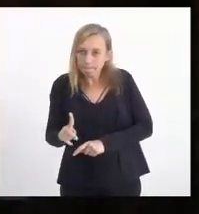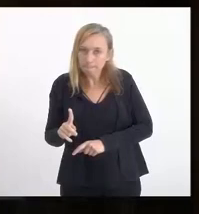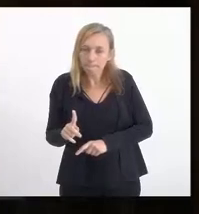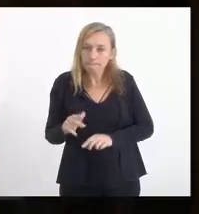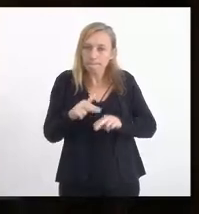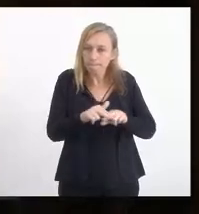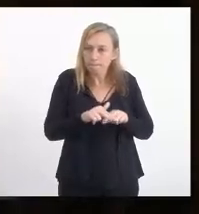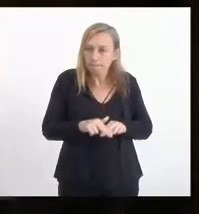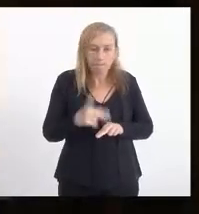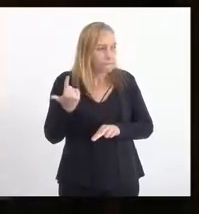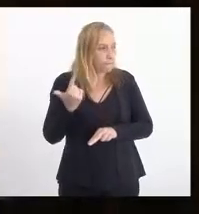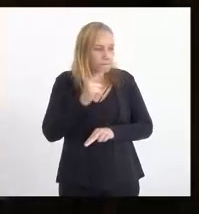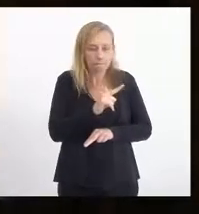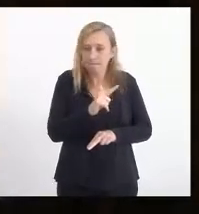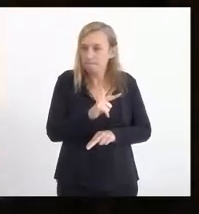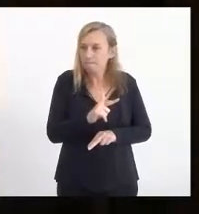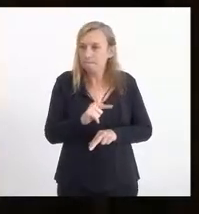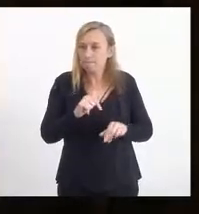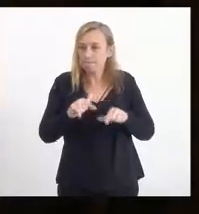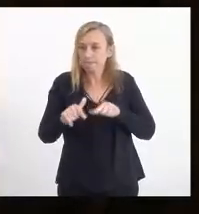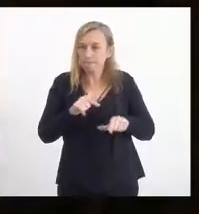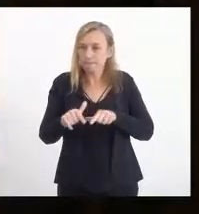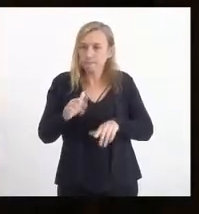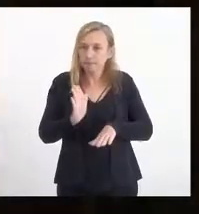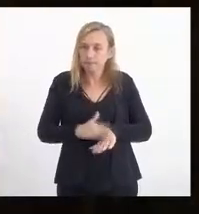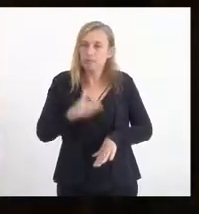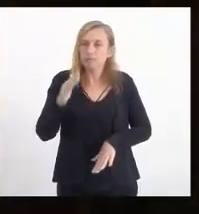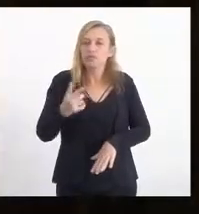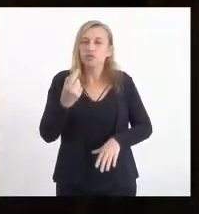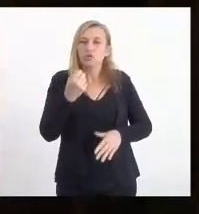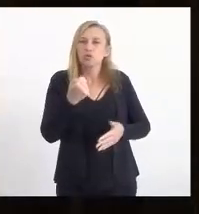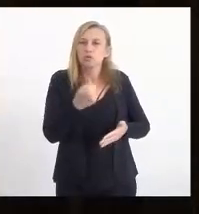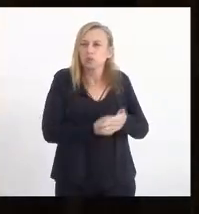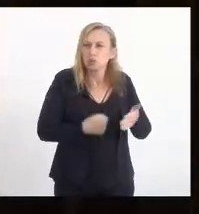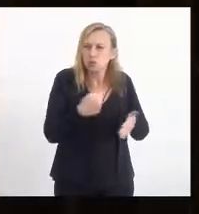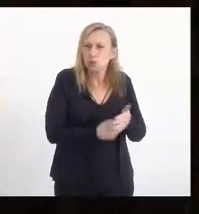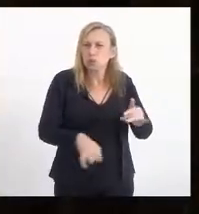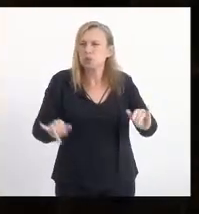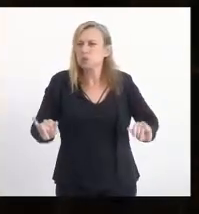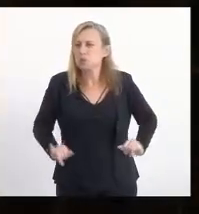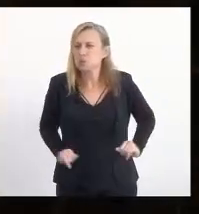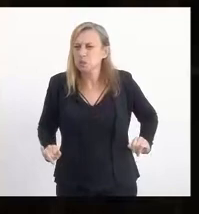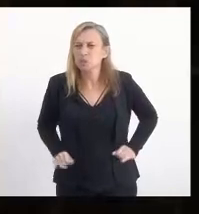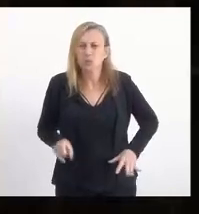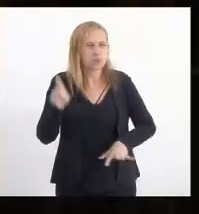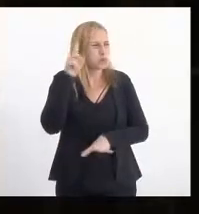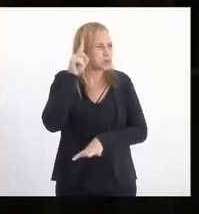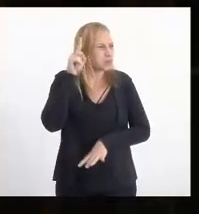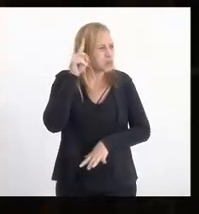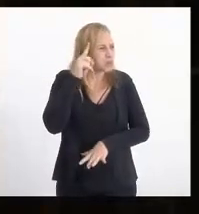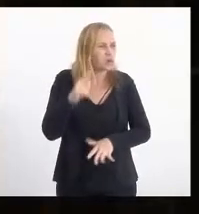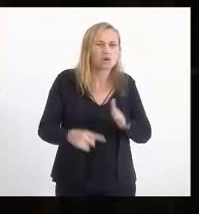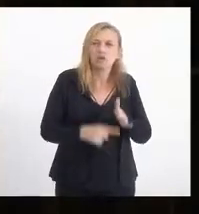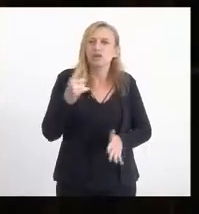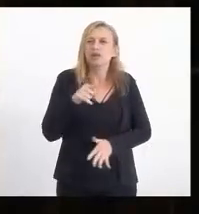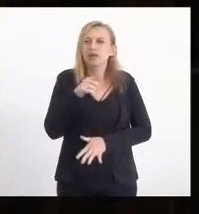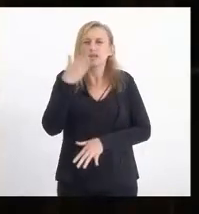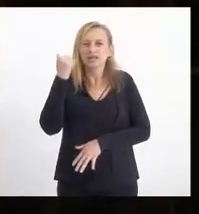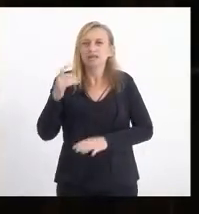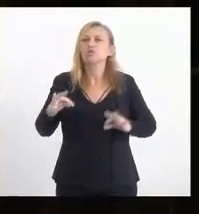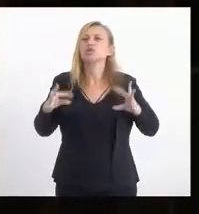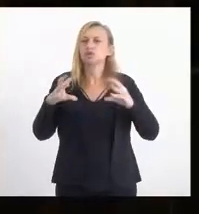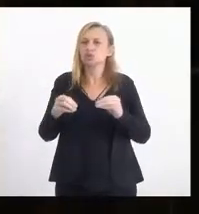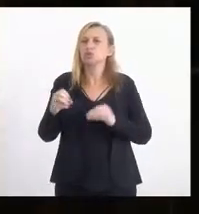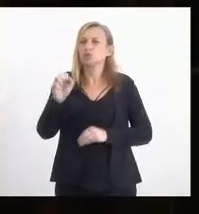invalidez daquilo que os militares estão amargando sofrendo no dia a dia uma vez que eles sabem de tudo